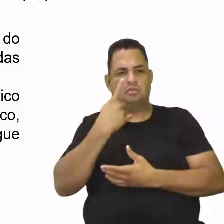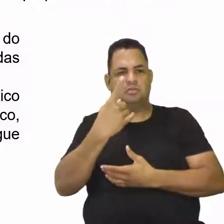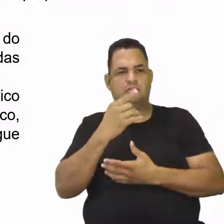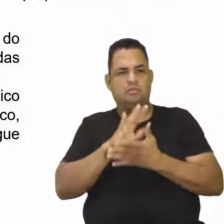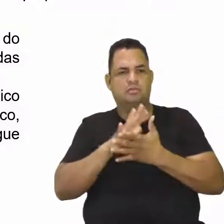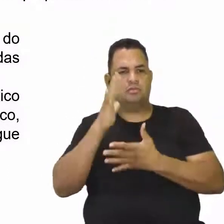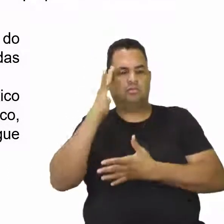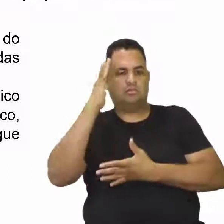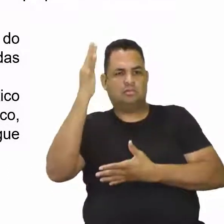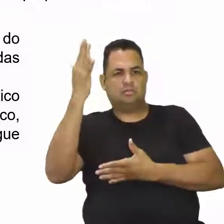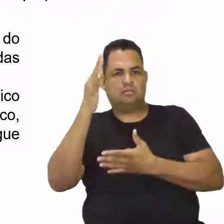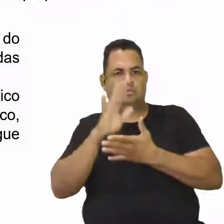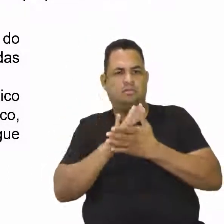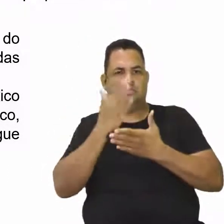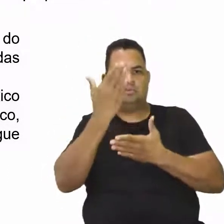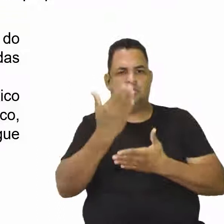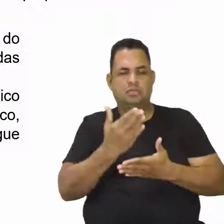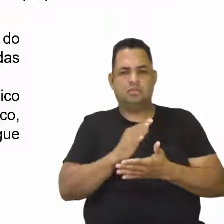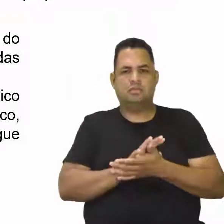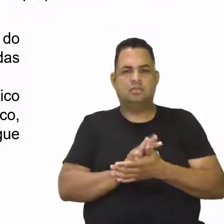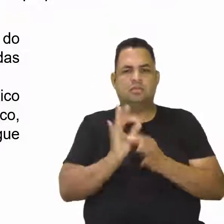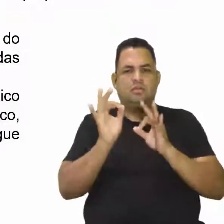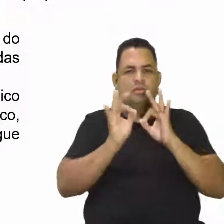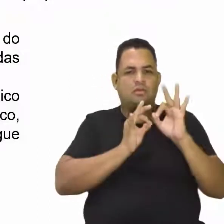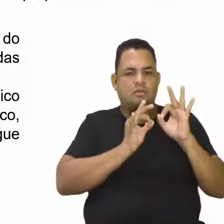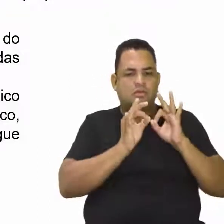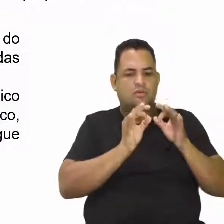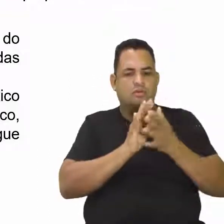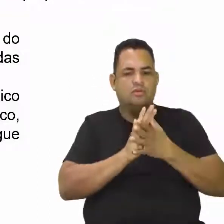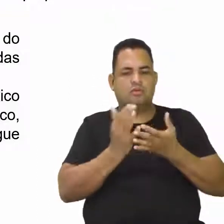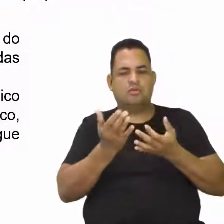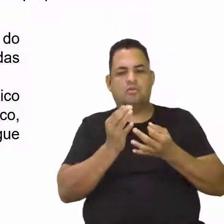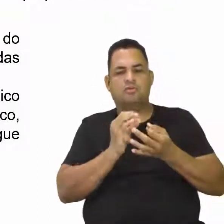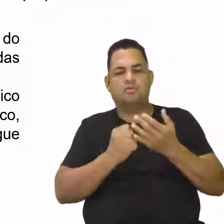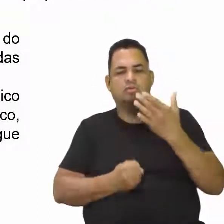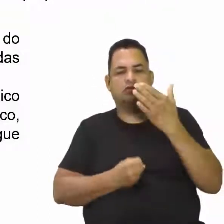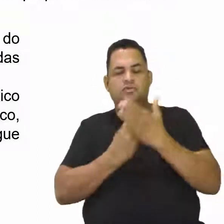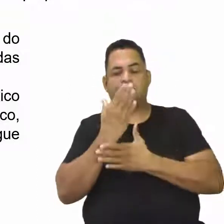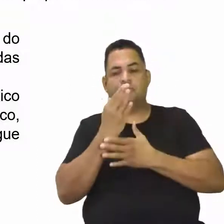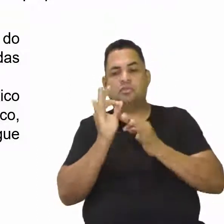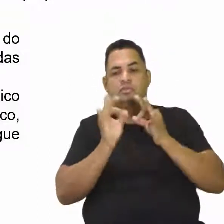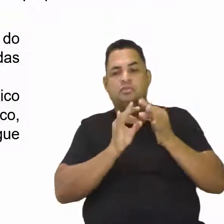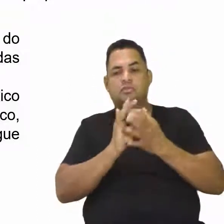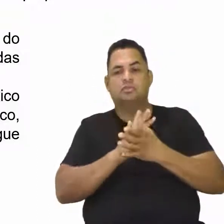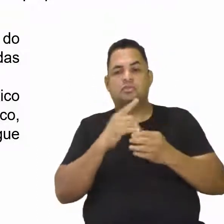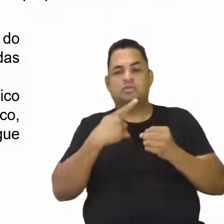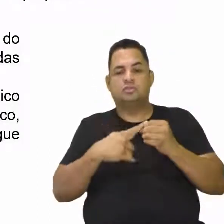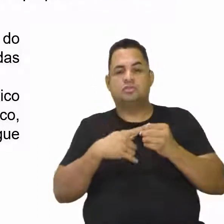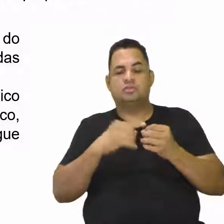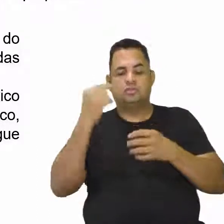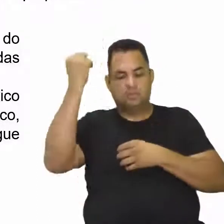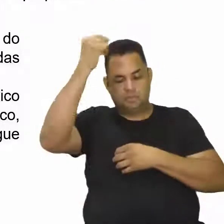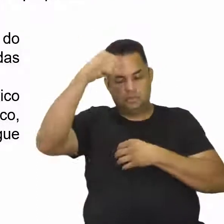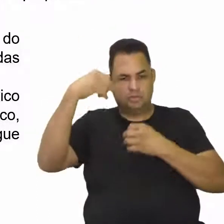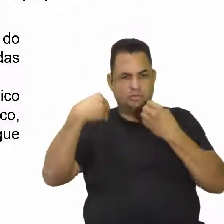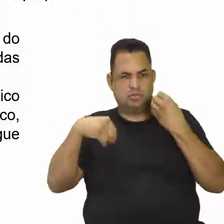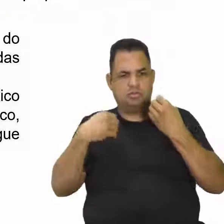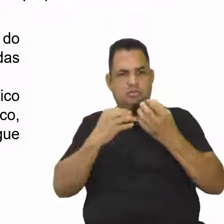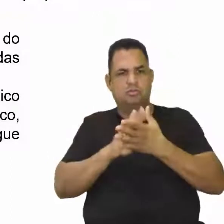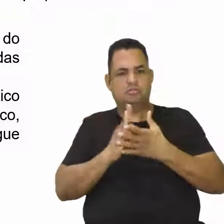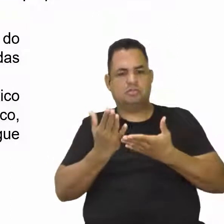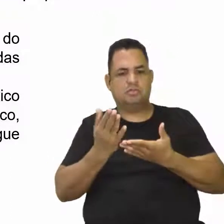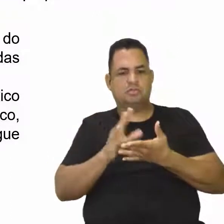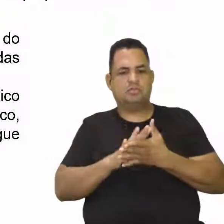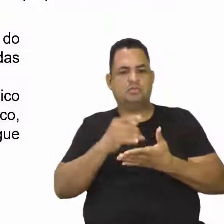eles sonharam, né? O cara lá que formou a cidade do México, ele sonhou com uma águia em cima de um